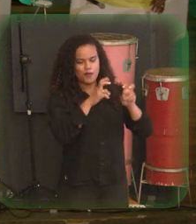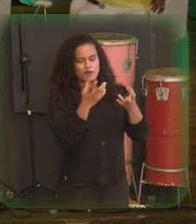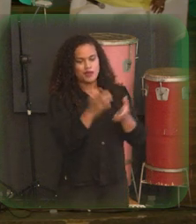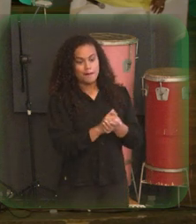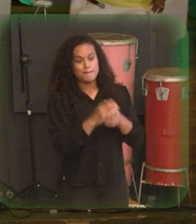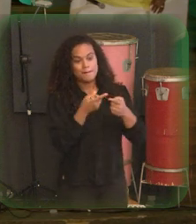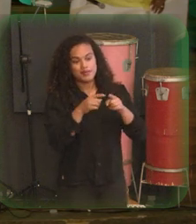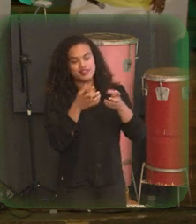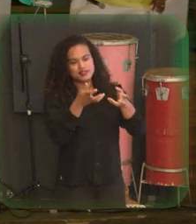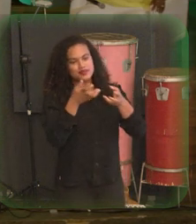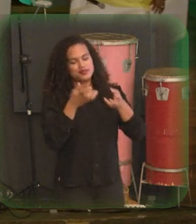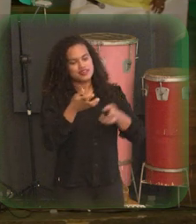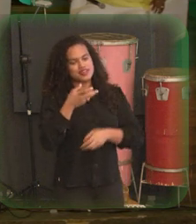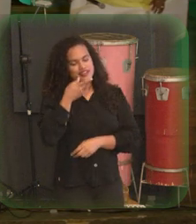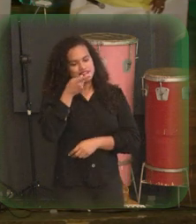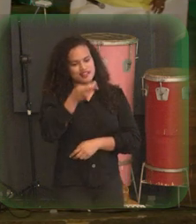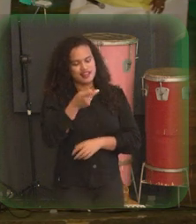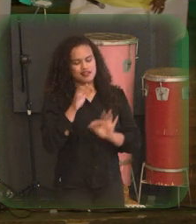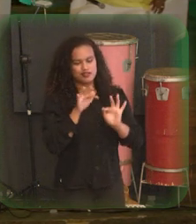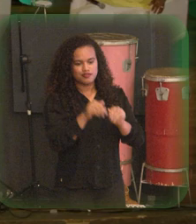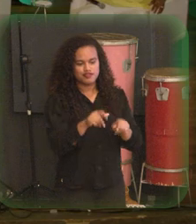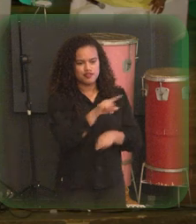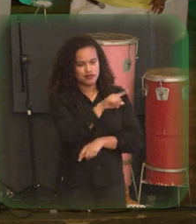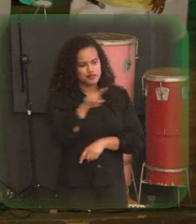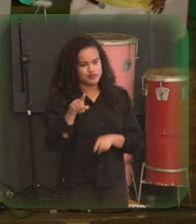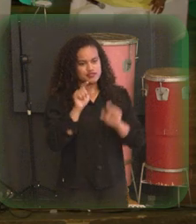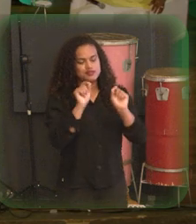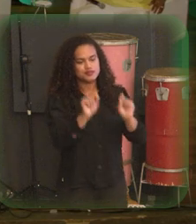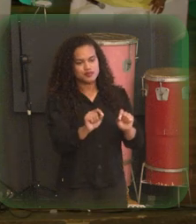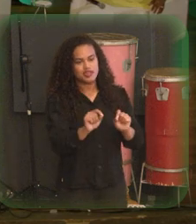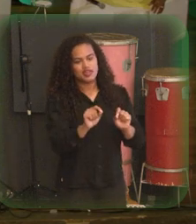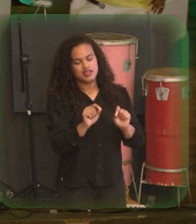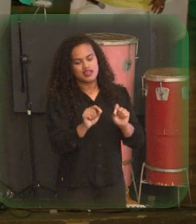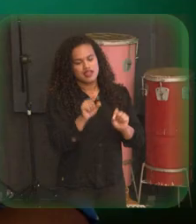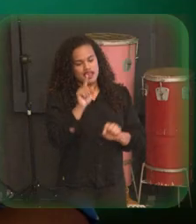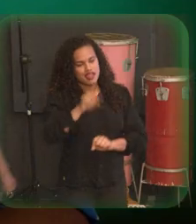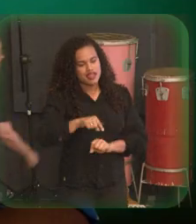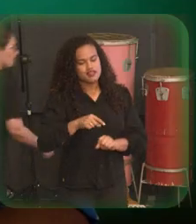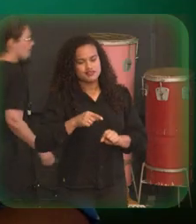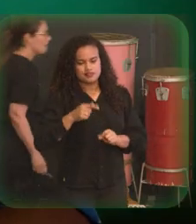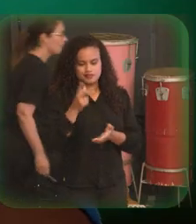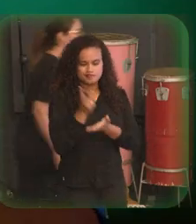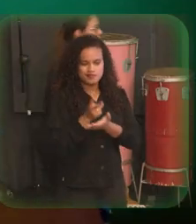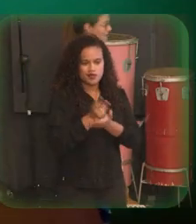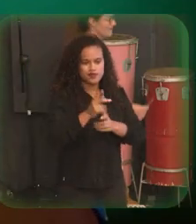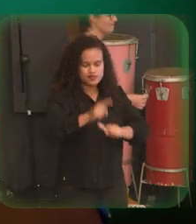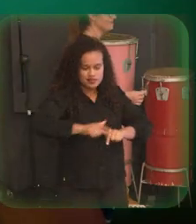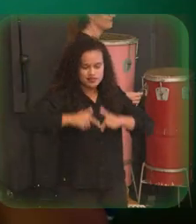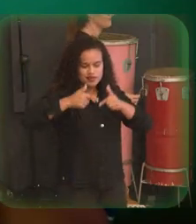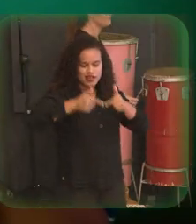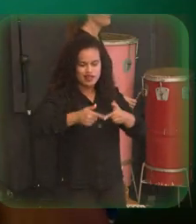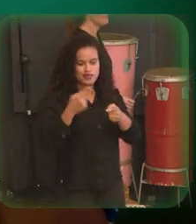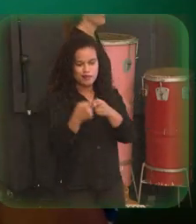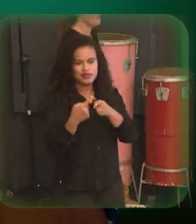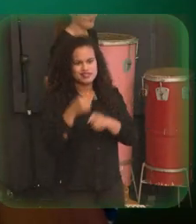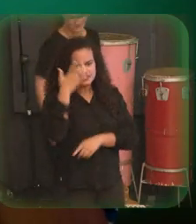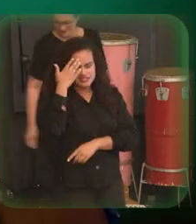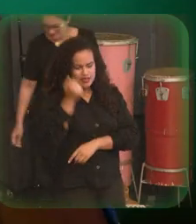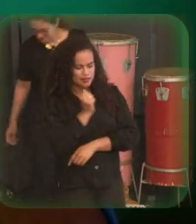eu queria deixar um recado final para vocês, que é a gente se manter nessa luta. A gente sabe que o IFPE é uma